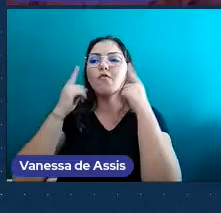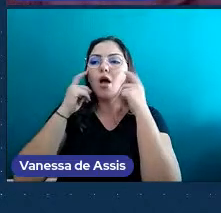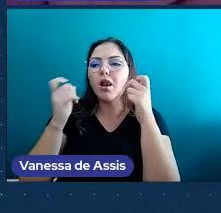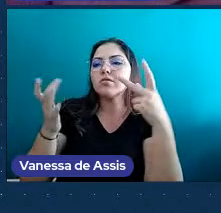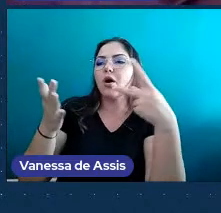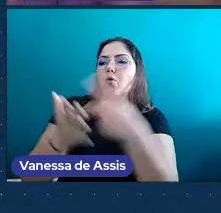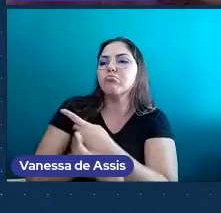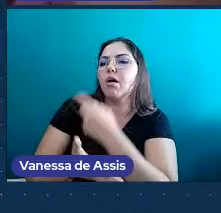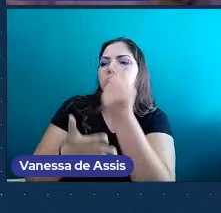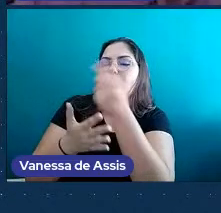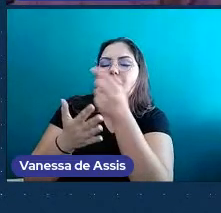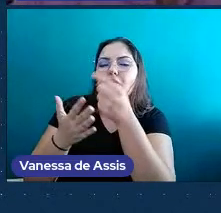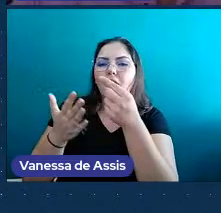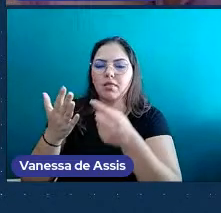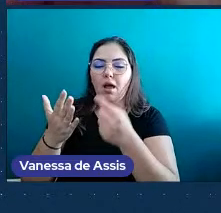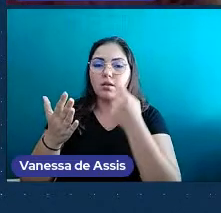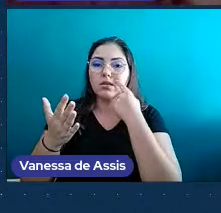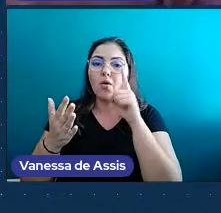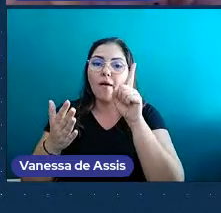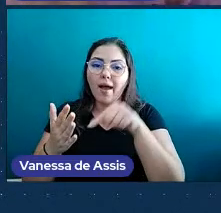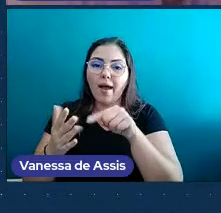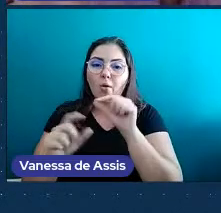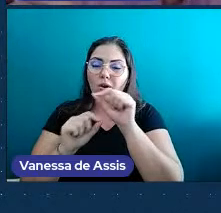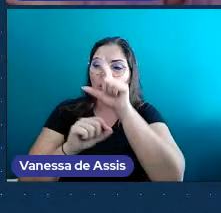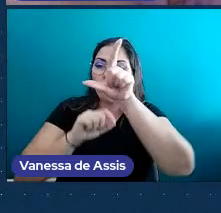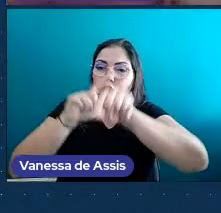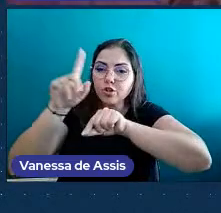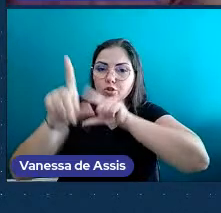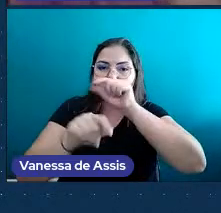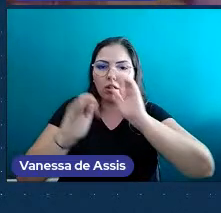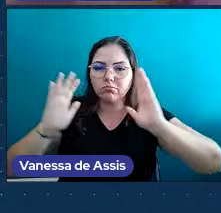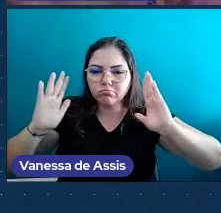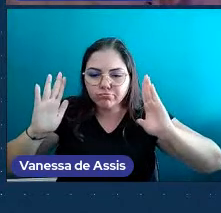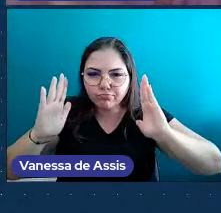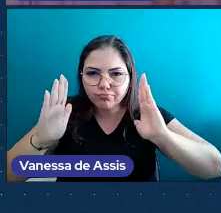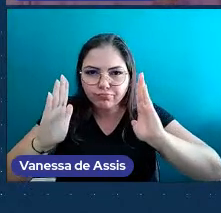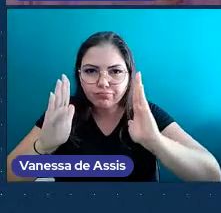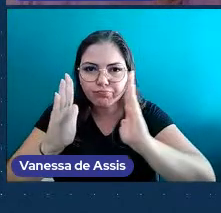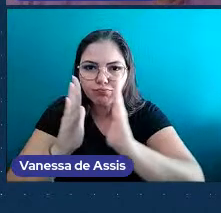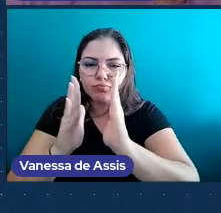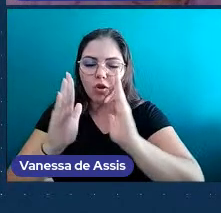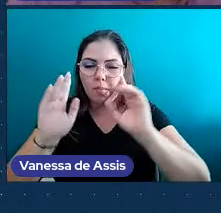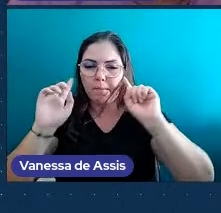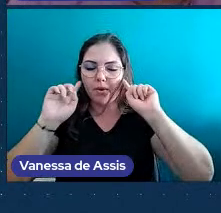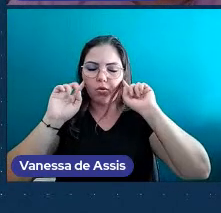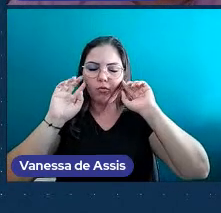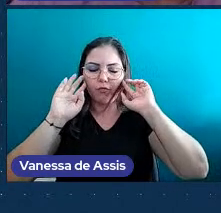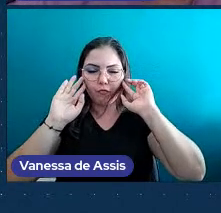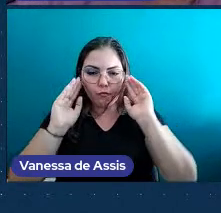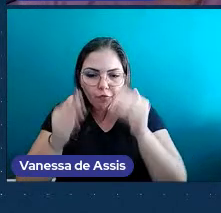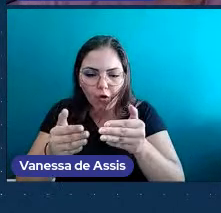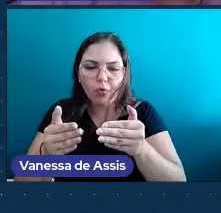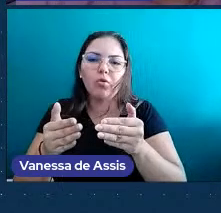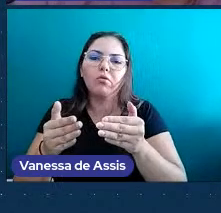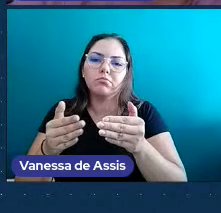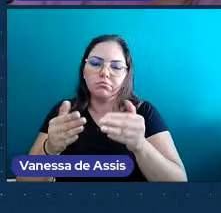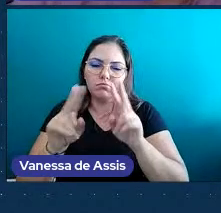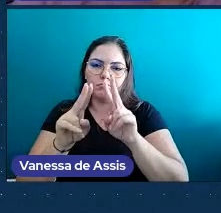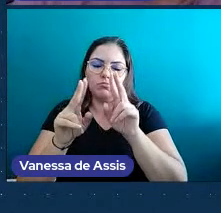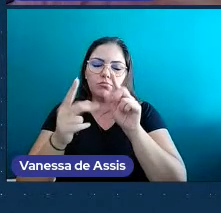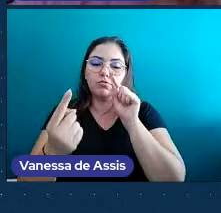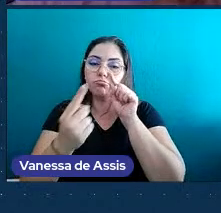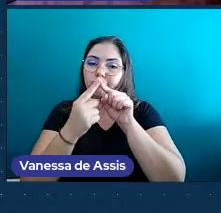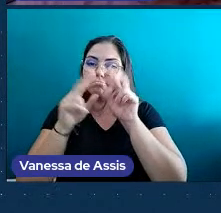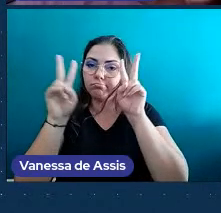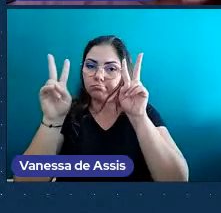decisão de delimitar o foco, né, que você vai atribuir ao seu tema. Então,